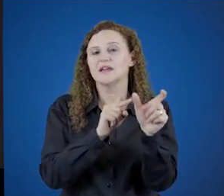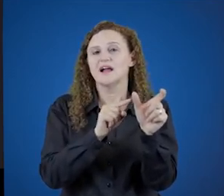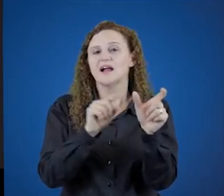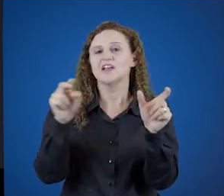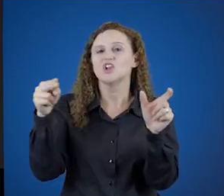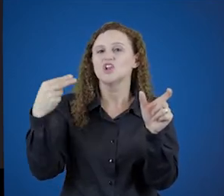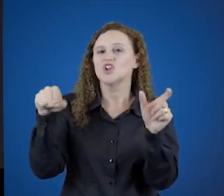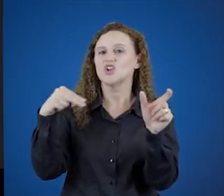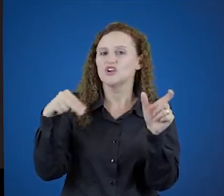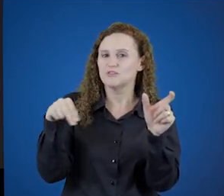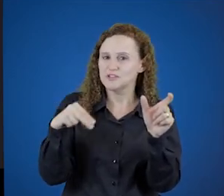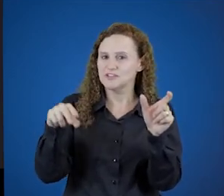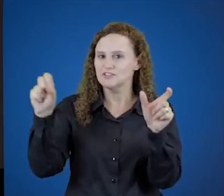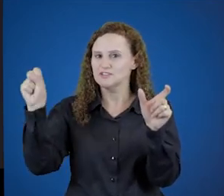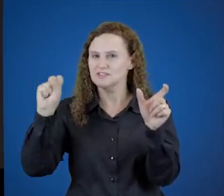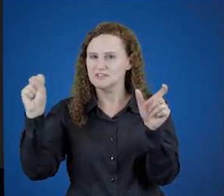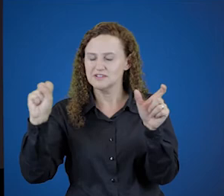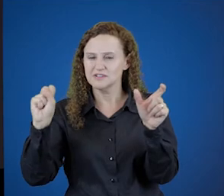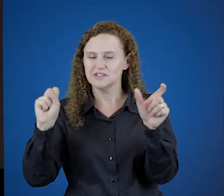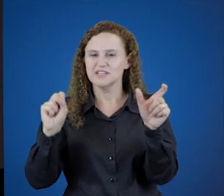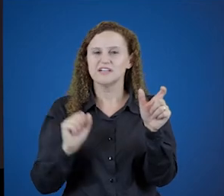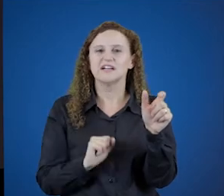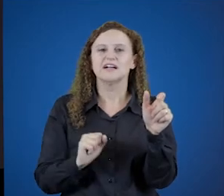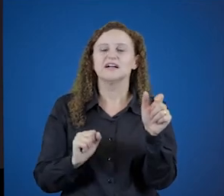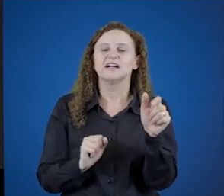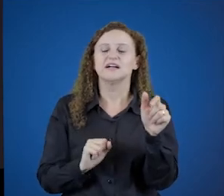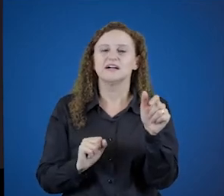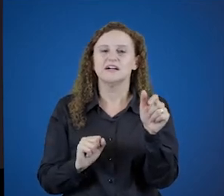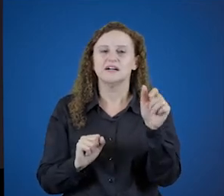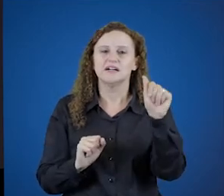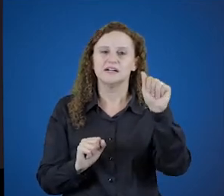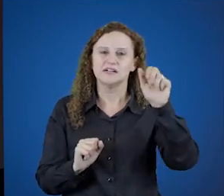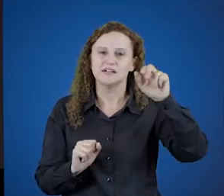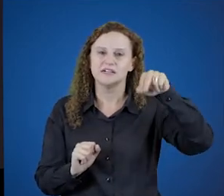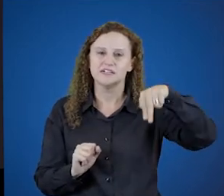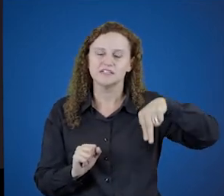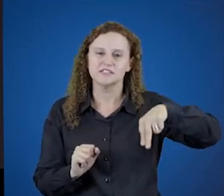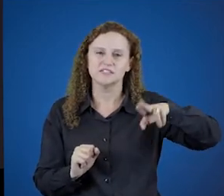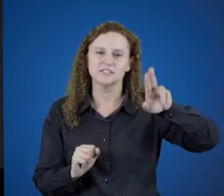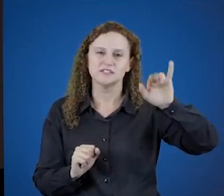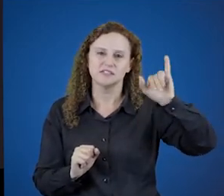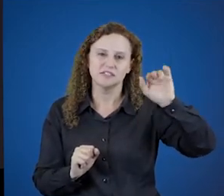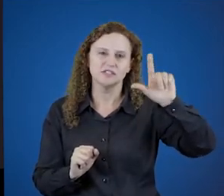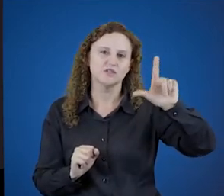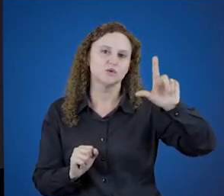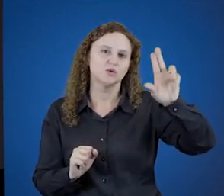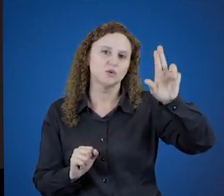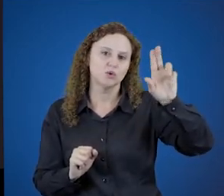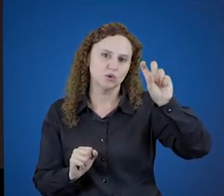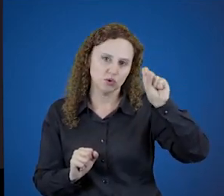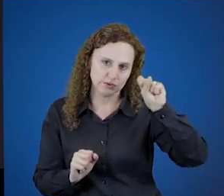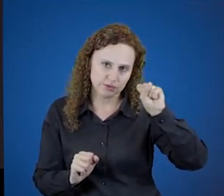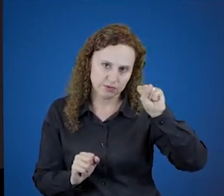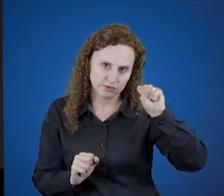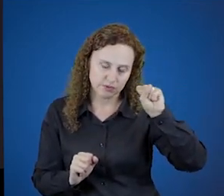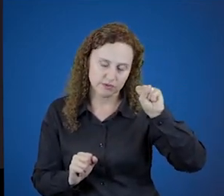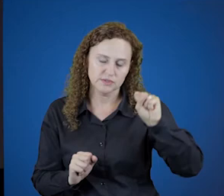eu vou melhorar aqui nominativo singular anos o genitivo